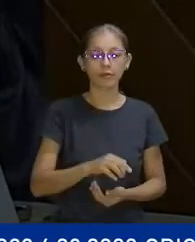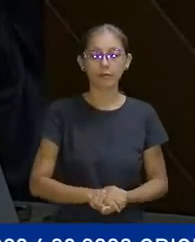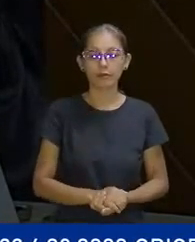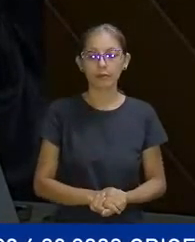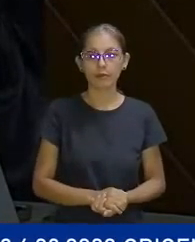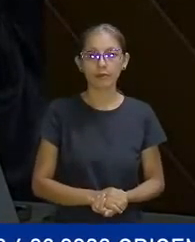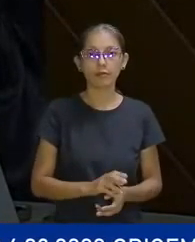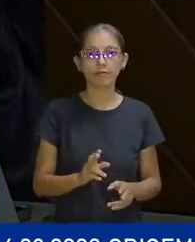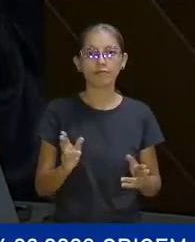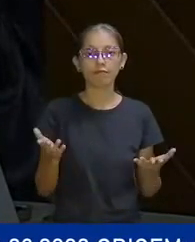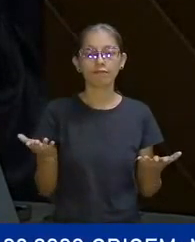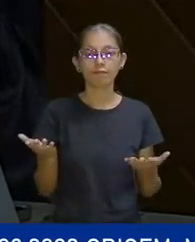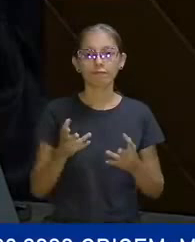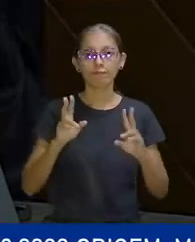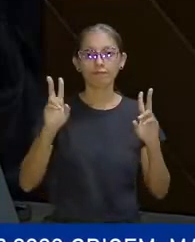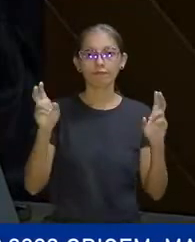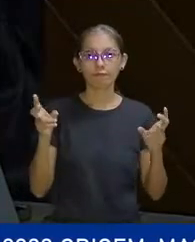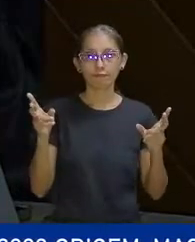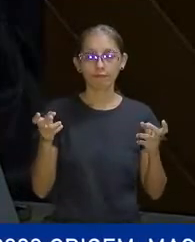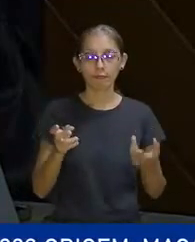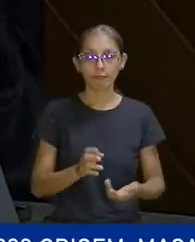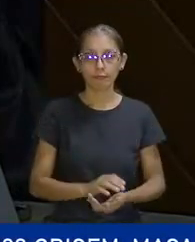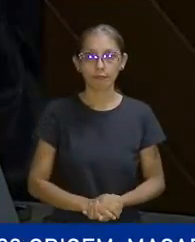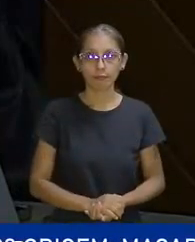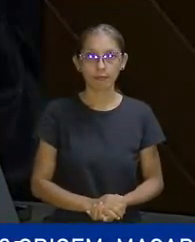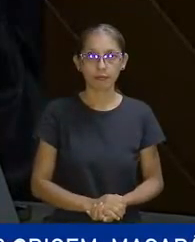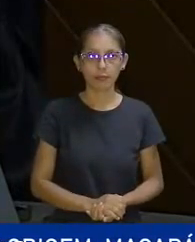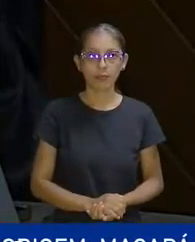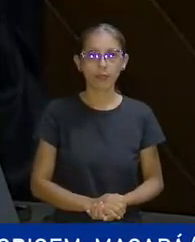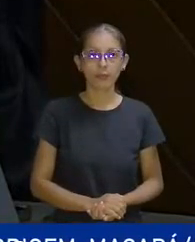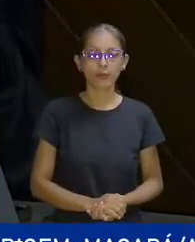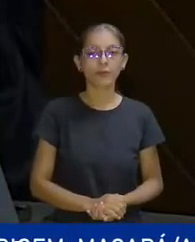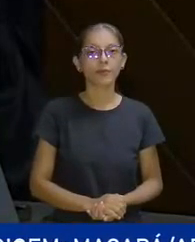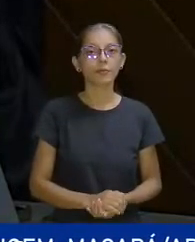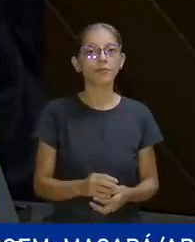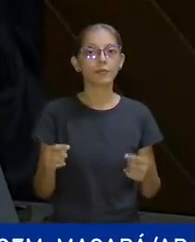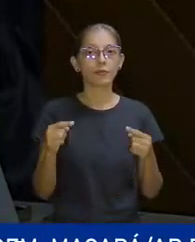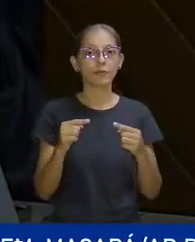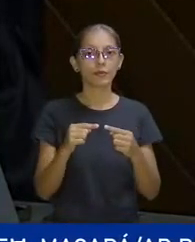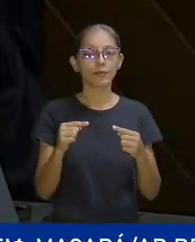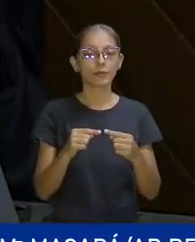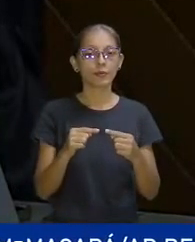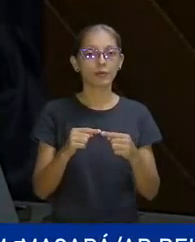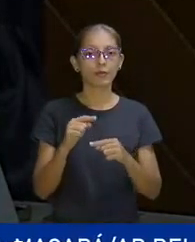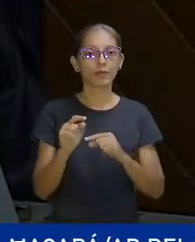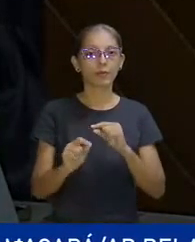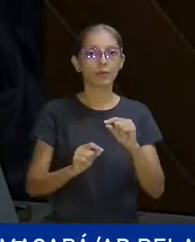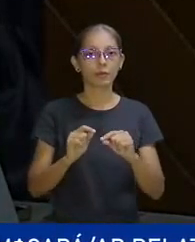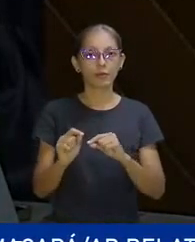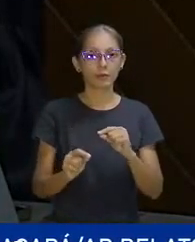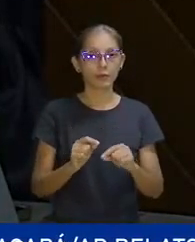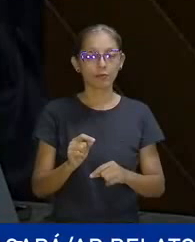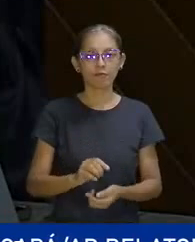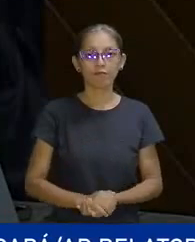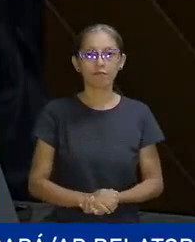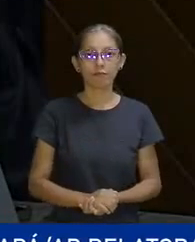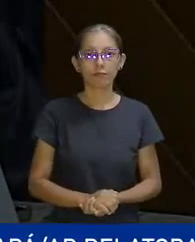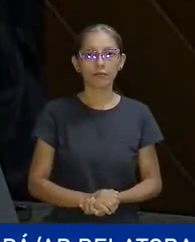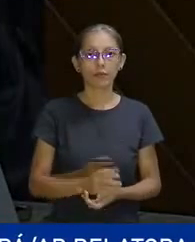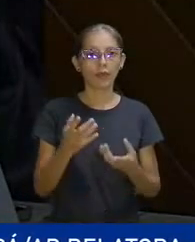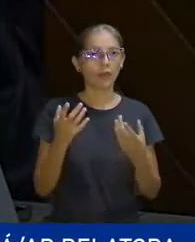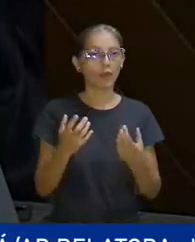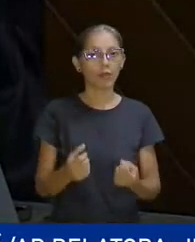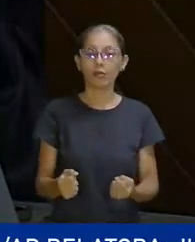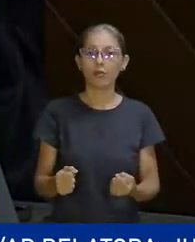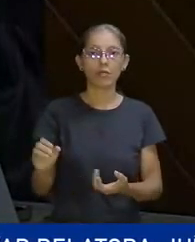aspas para ler uma jurisprudência, assim dita, configura falha que enseja a desaprovação das